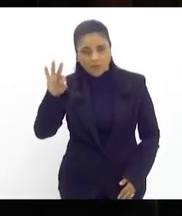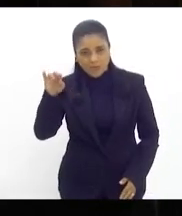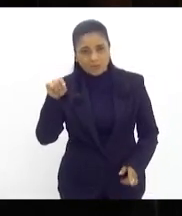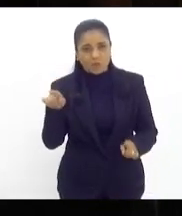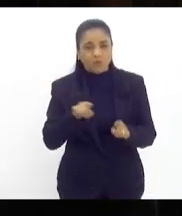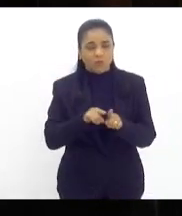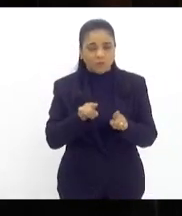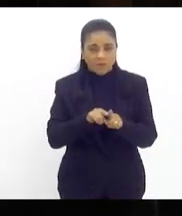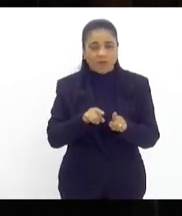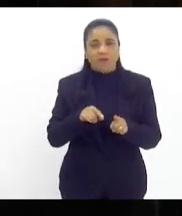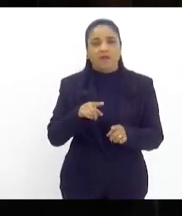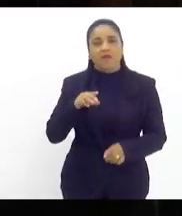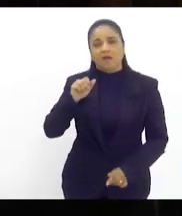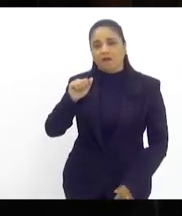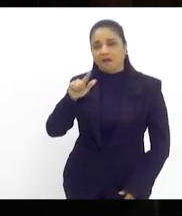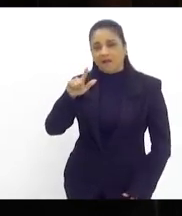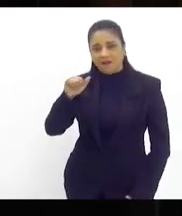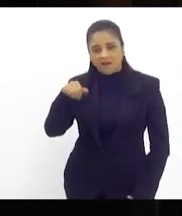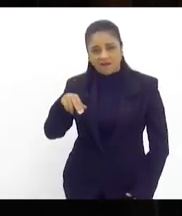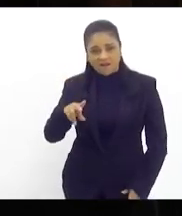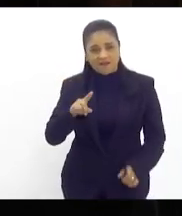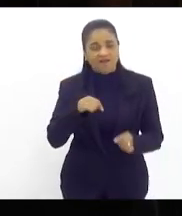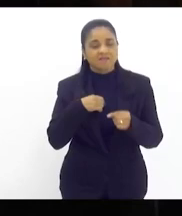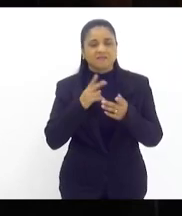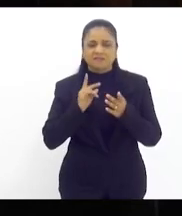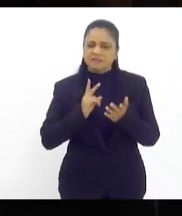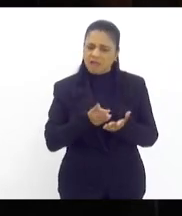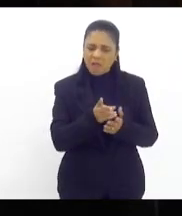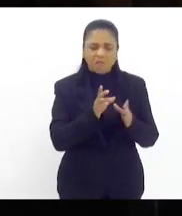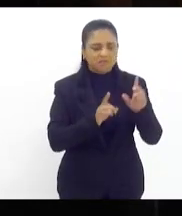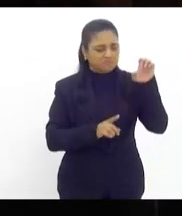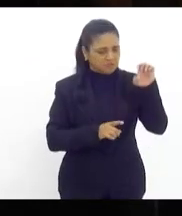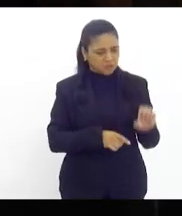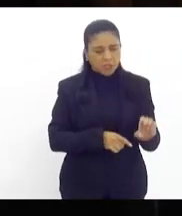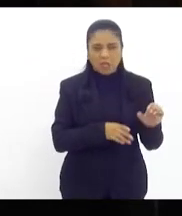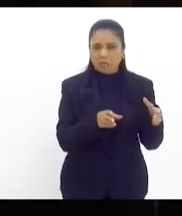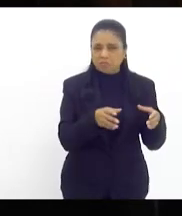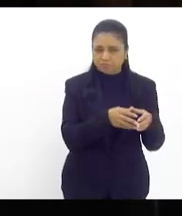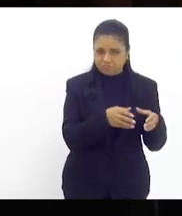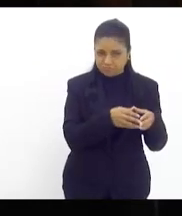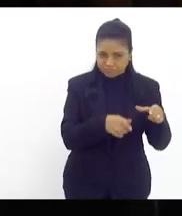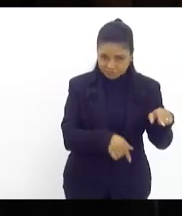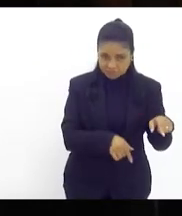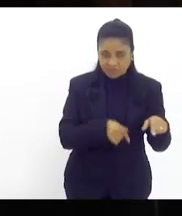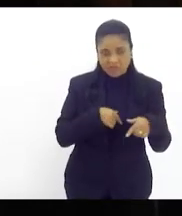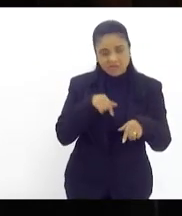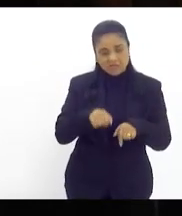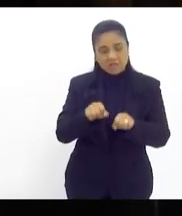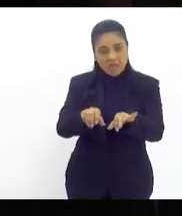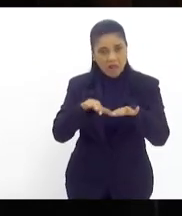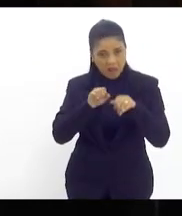sandices que foram como sempre colocadas pela esquerda aqui nessa casa mas me permito lembrar